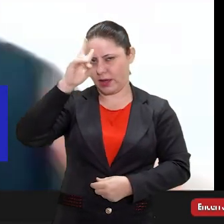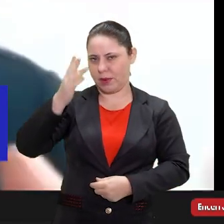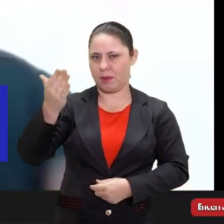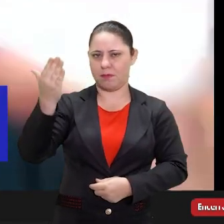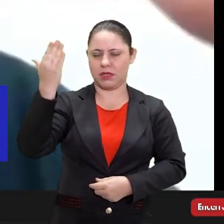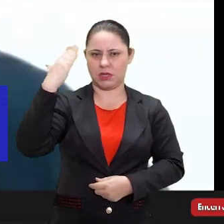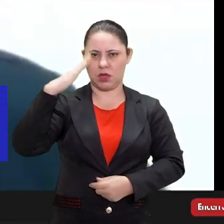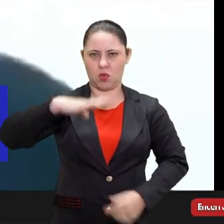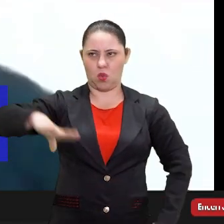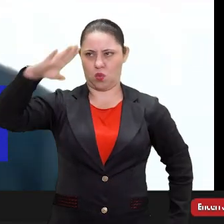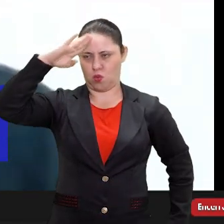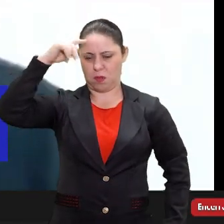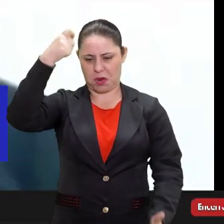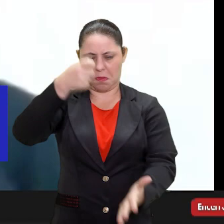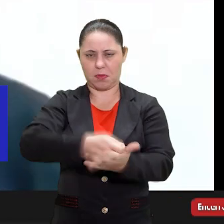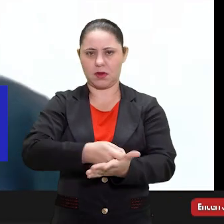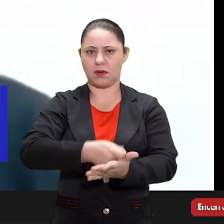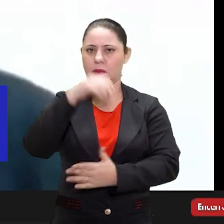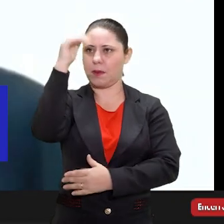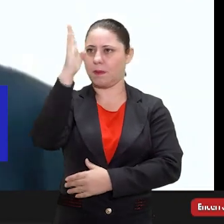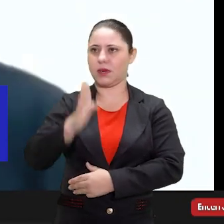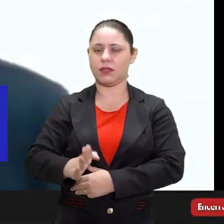nada a dizer sobre educação.